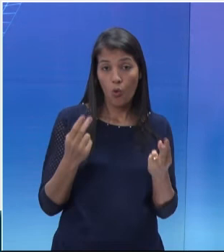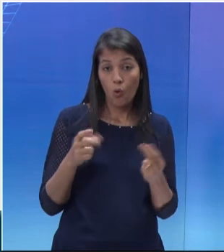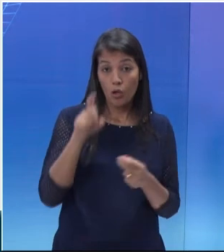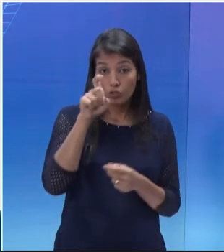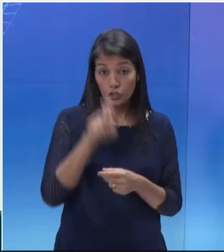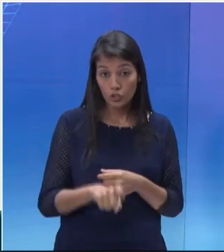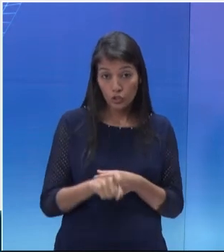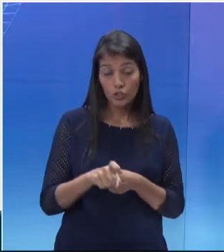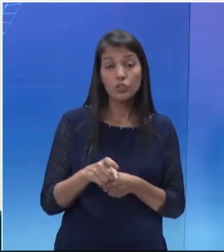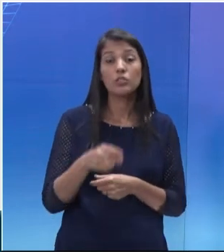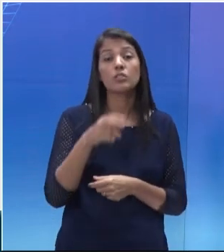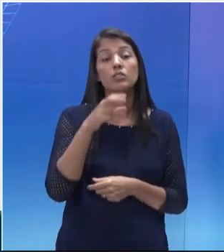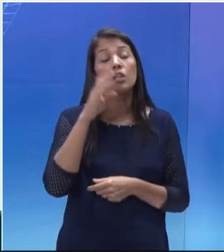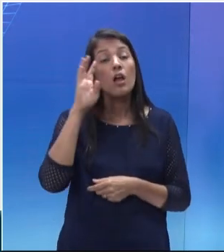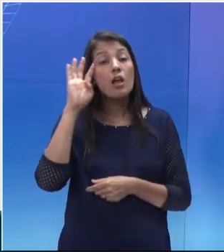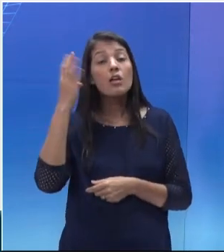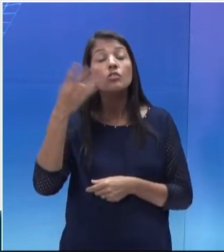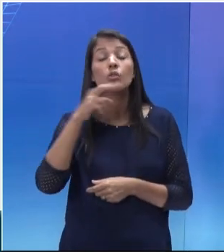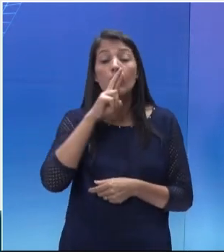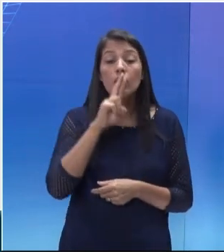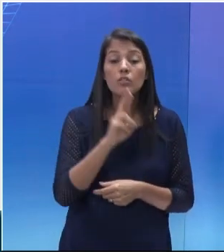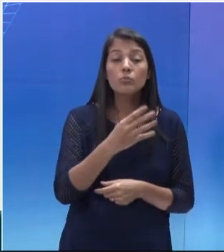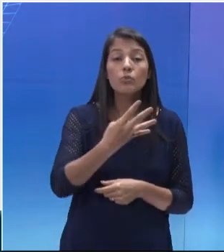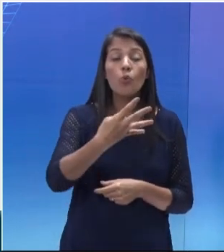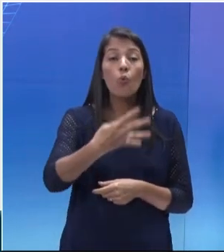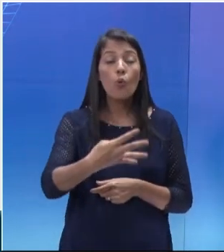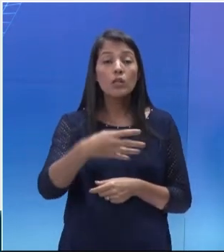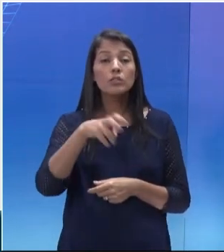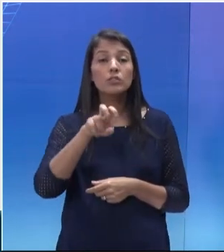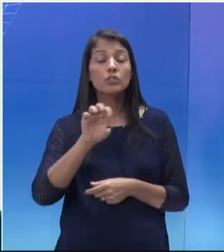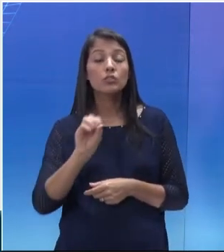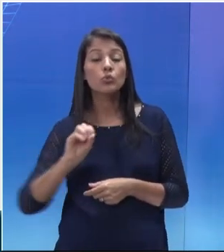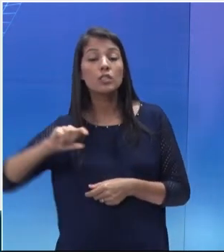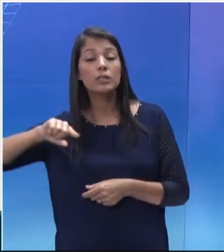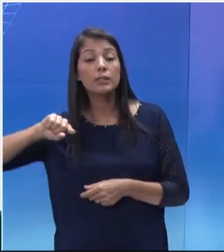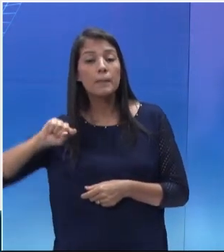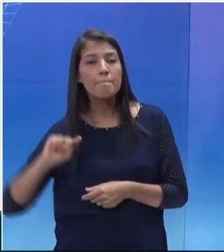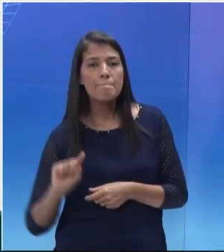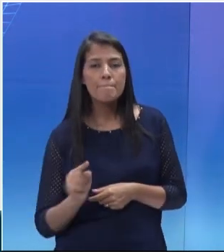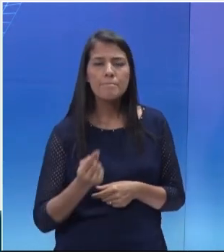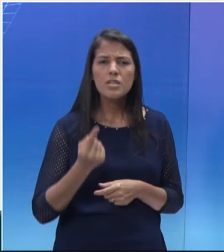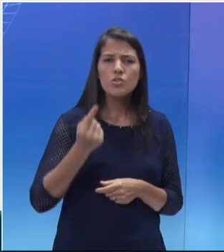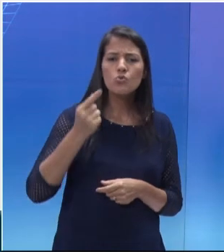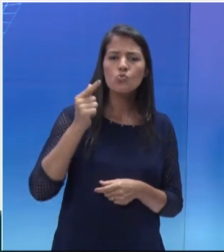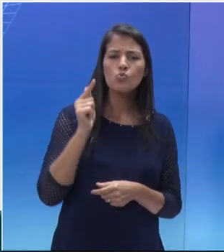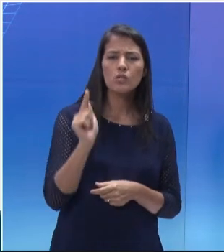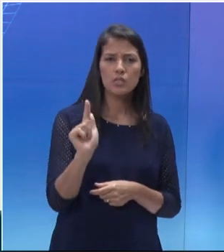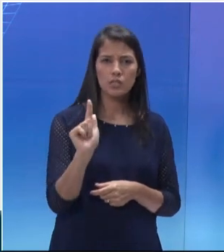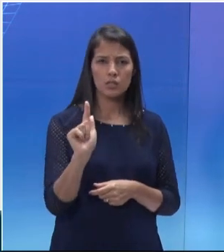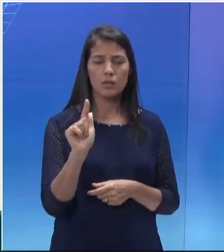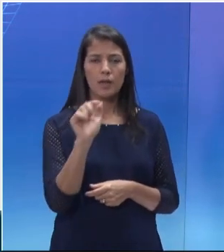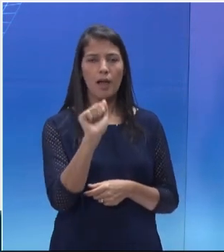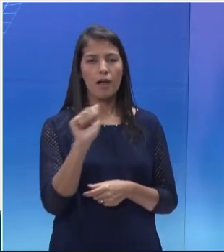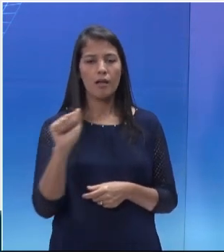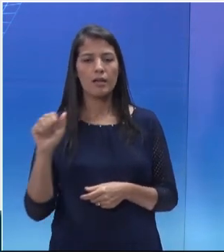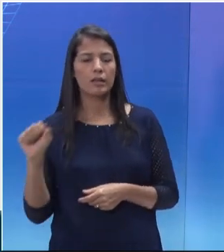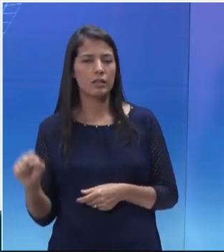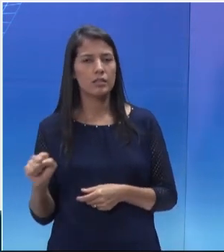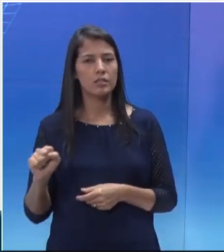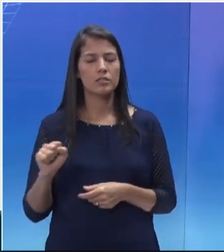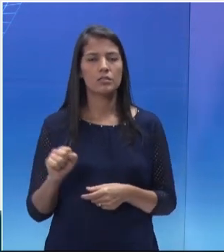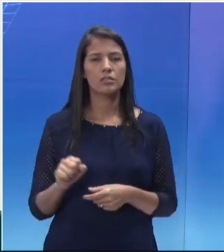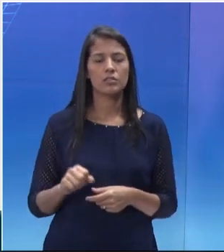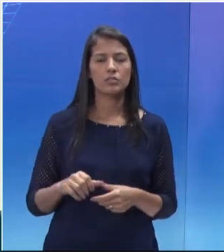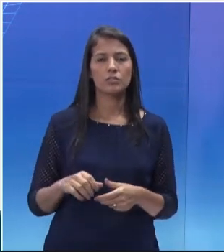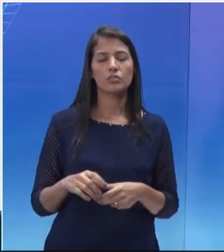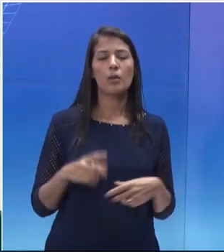que 450 quilos. Professor, por que o senhor alterou a unidade para 450 quilos? Por que não trabalhou